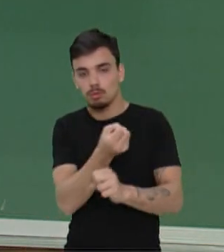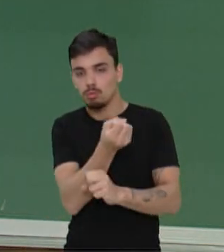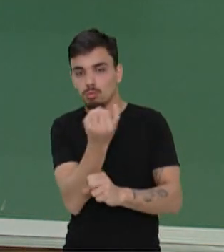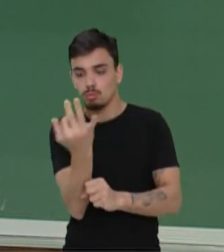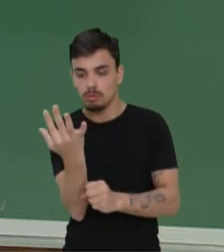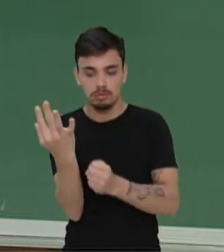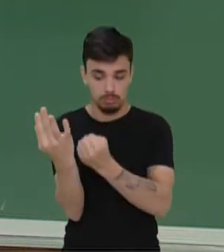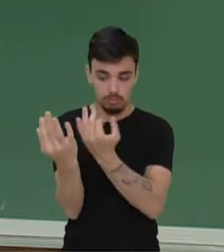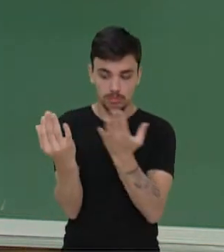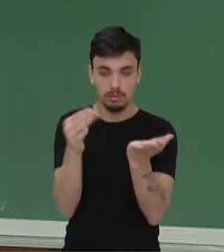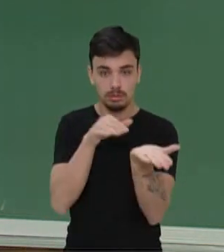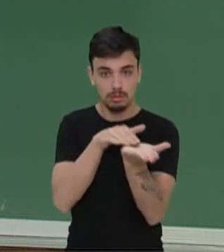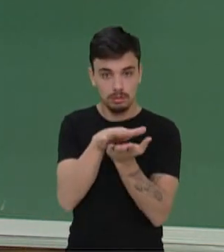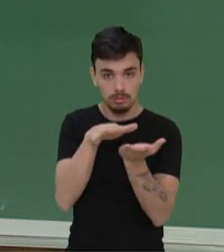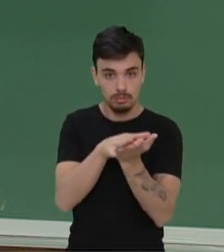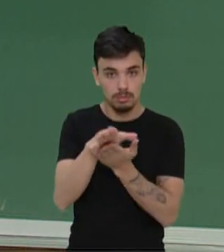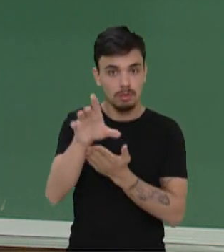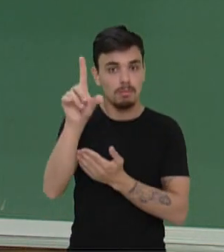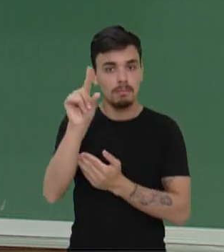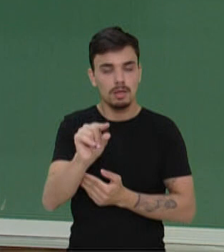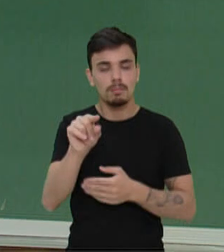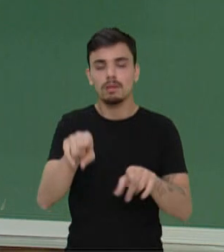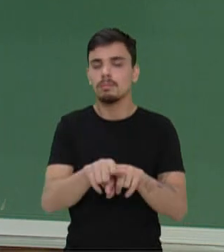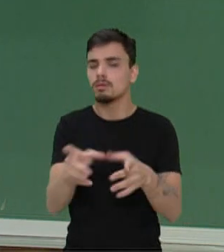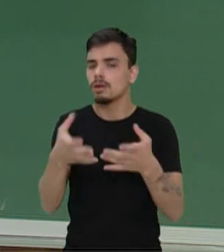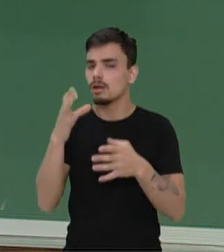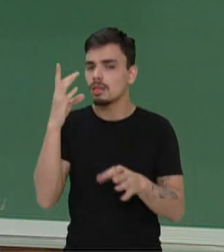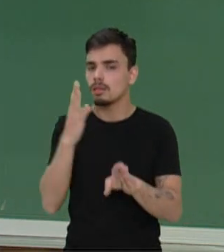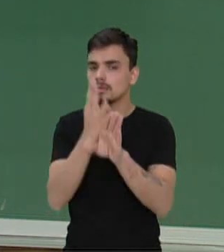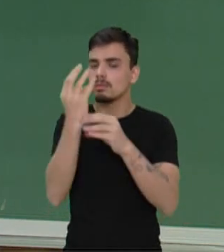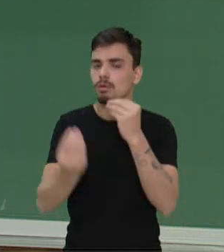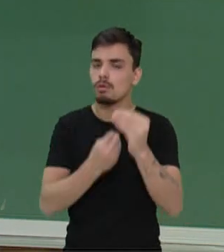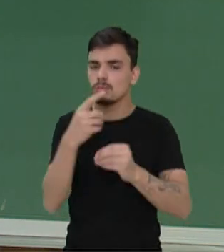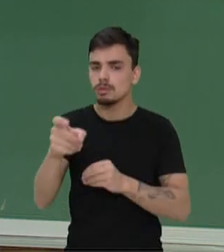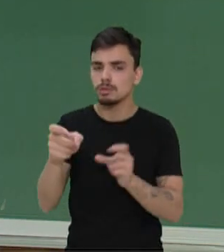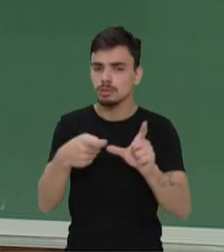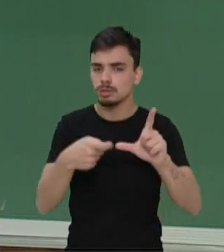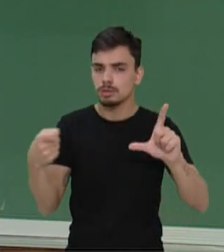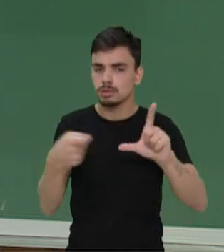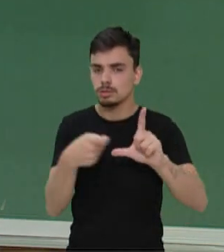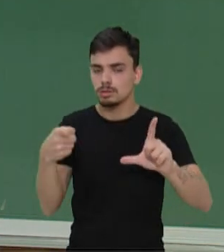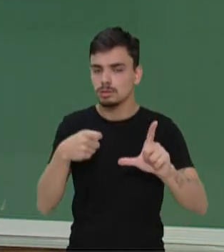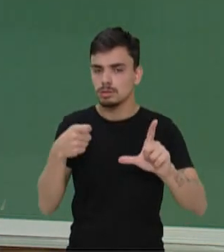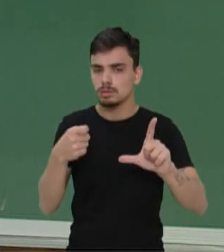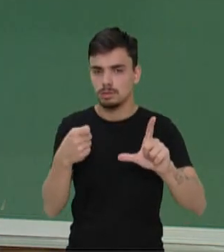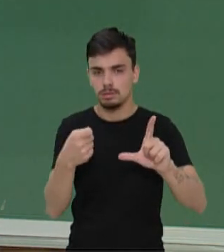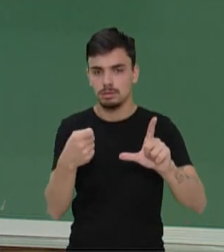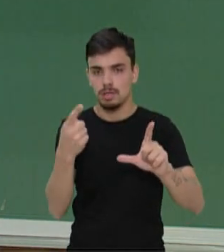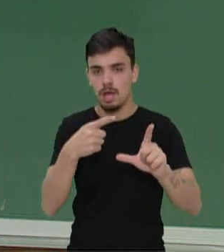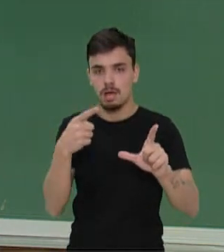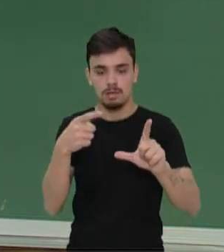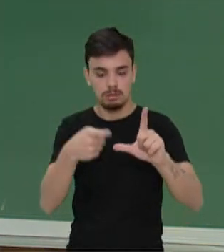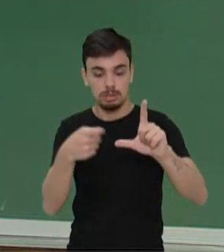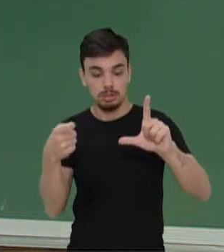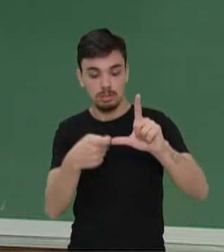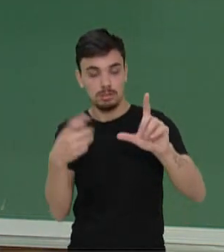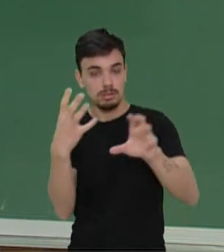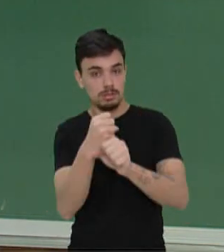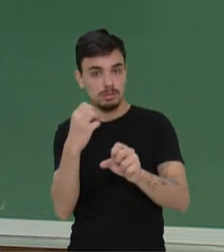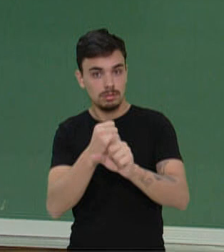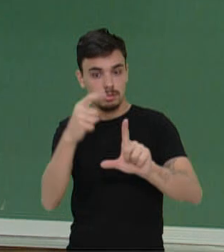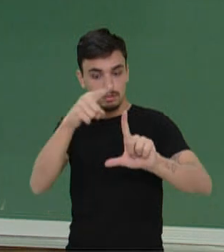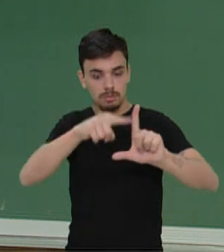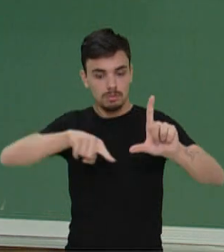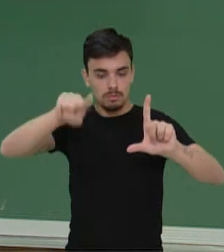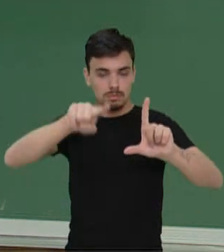o custo mínimo. Então, se eu quero descobrir qual é o x que me dá o custo mínimo, eu vou calcular o x do vértice. Então, nesse